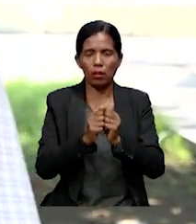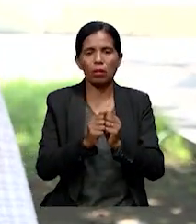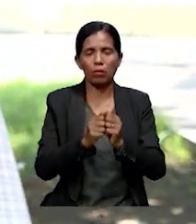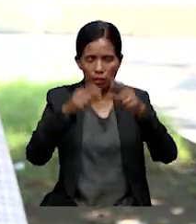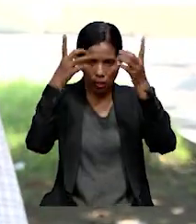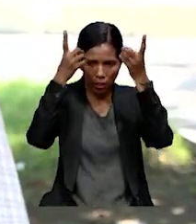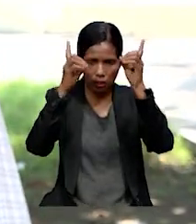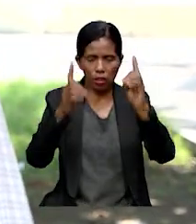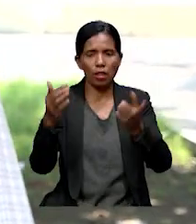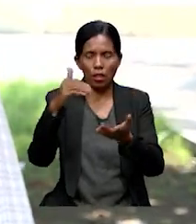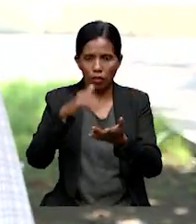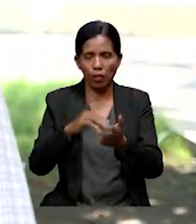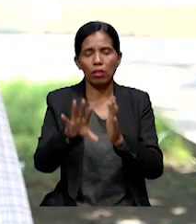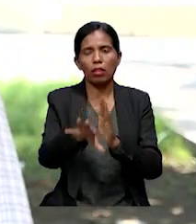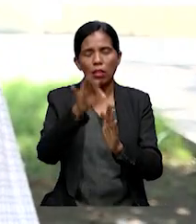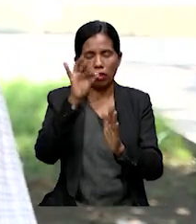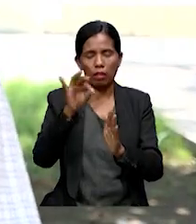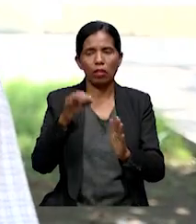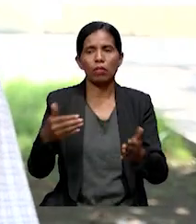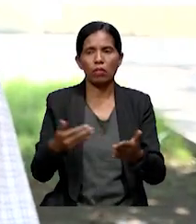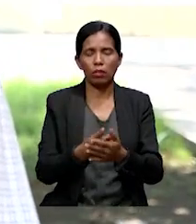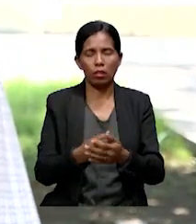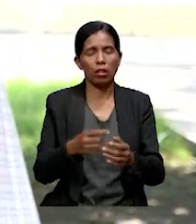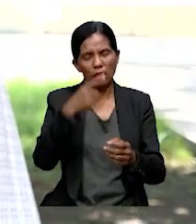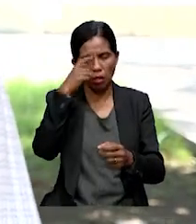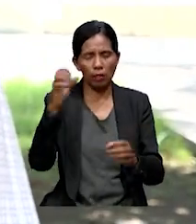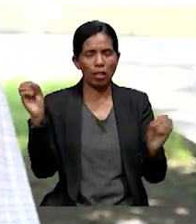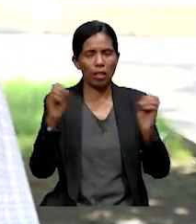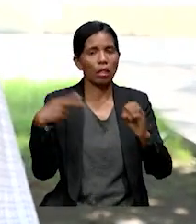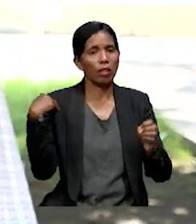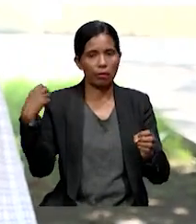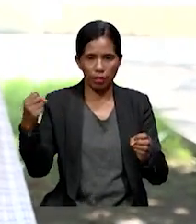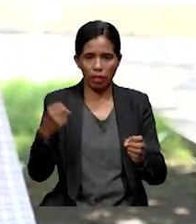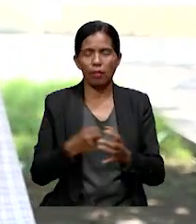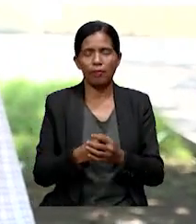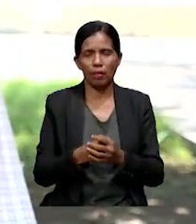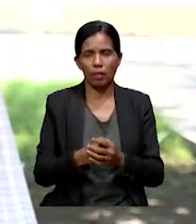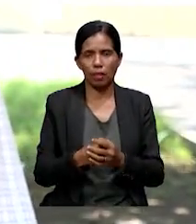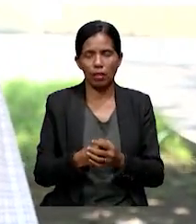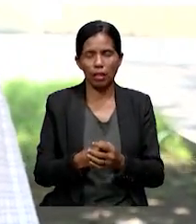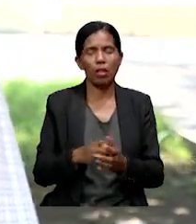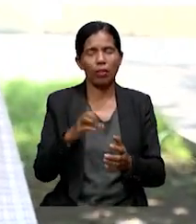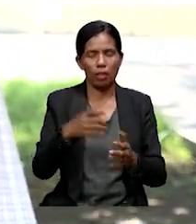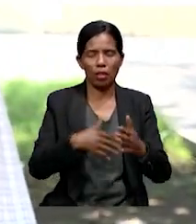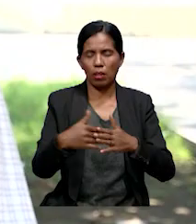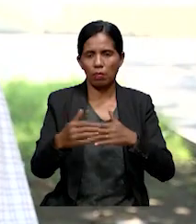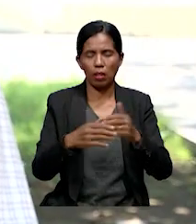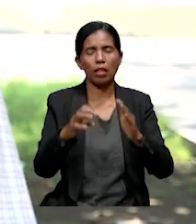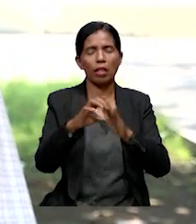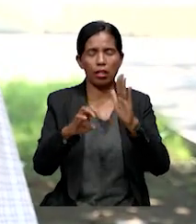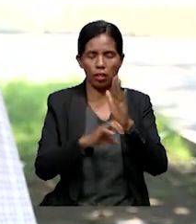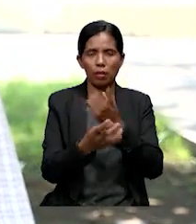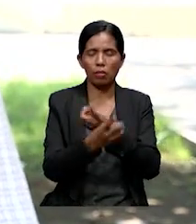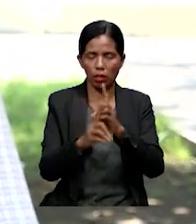né? Lá é que bito, né? Também né, mecanismo normal, é Estado democrático, né? Anja, né? E também que tem a Constituição, é